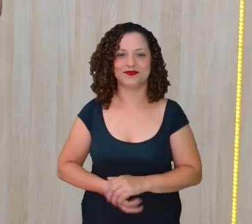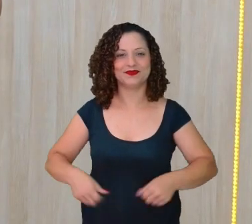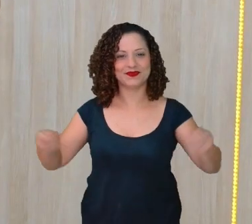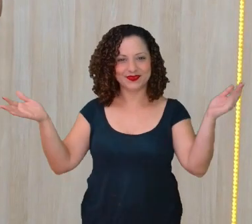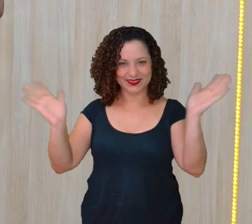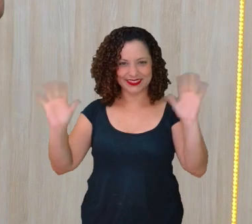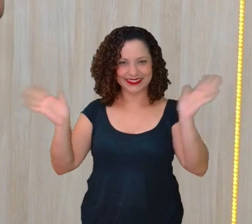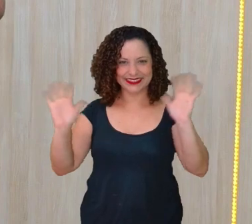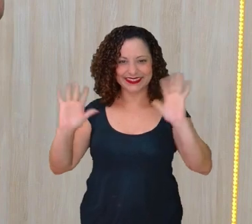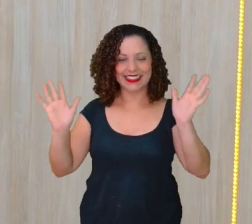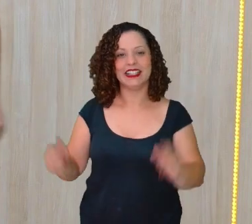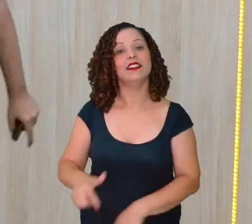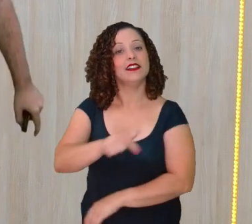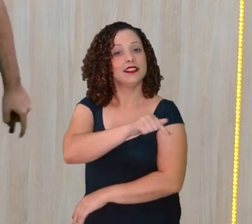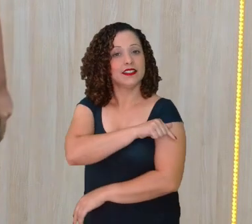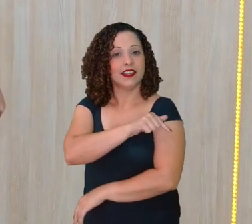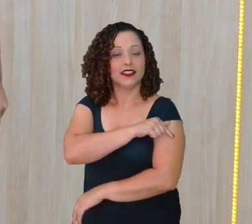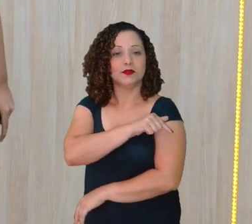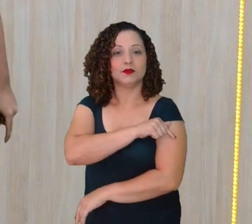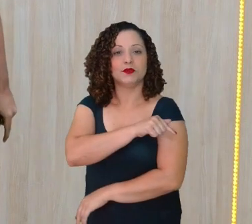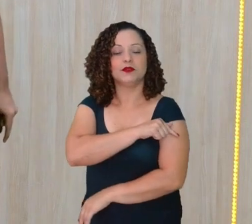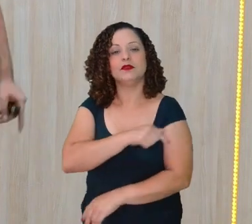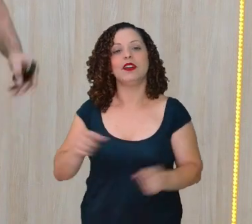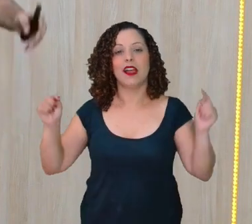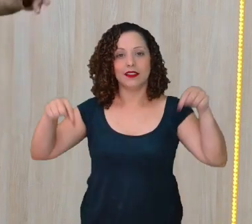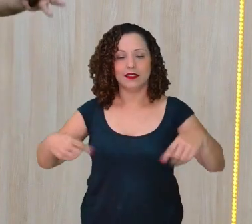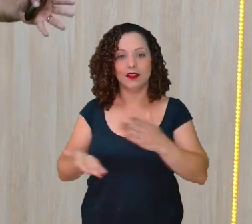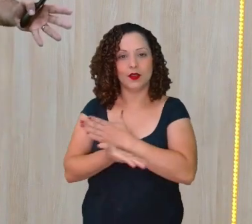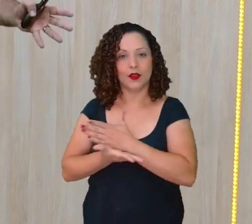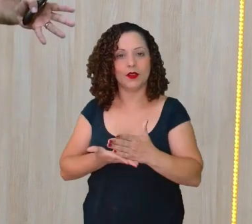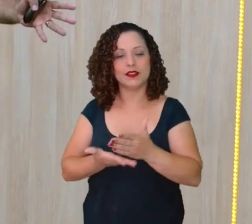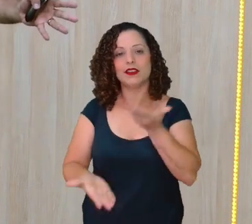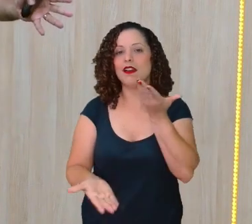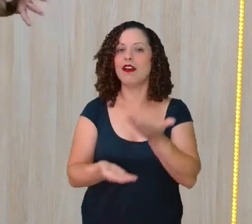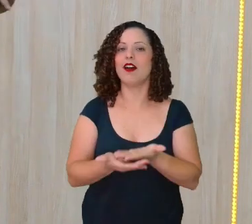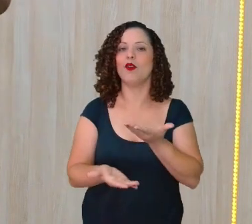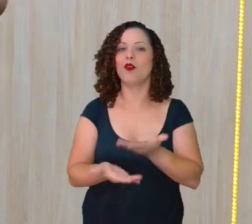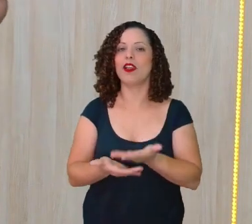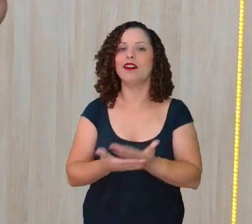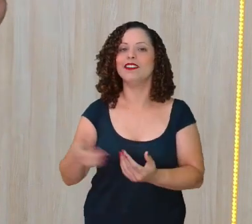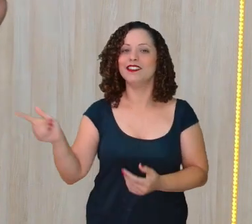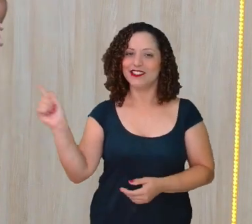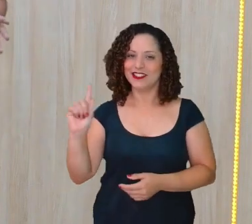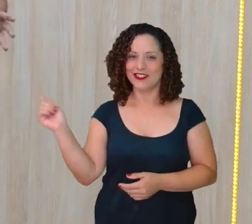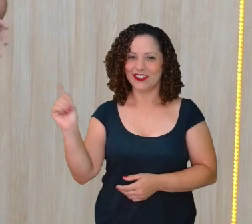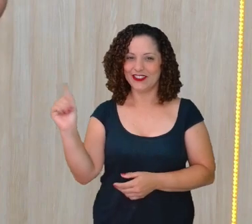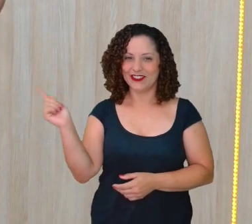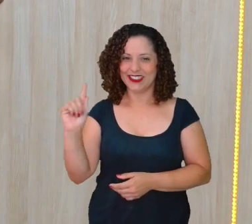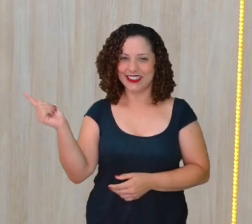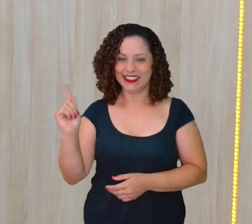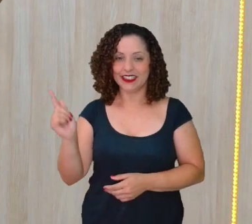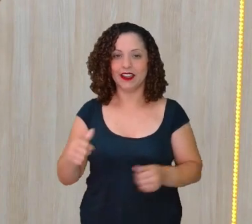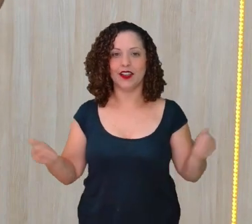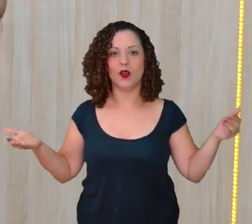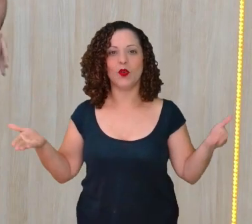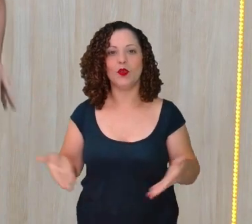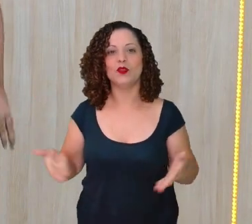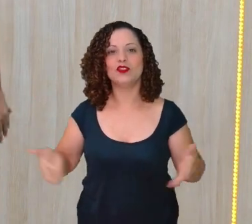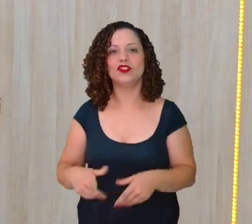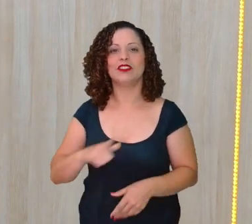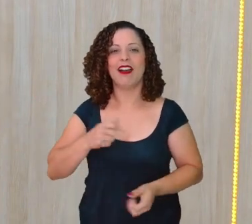Olá pessoal do sétimo ano, iniciando aqui mais uma aula de geografia, hoje com um clima